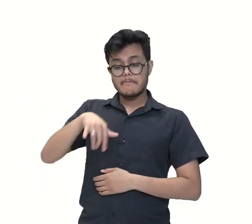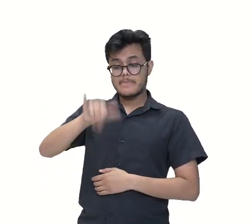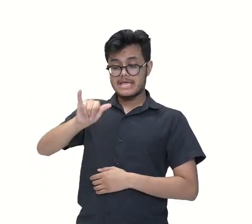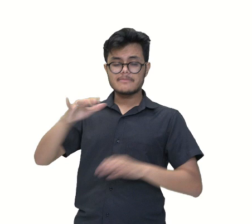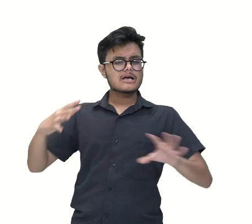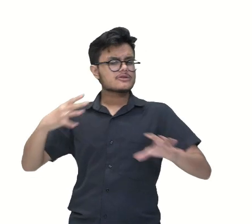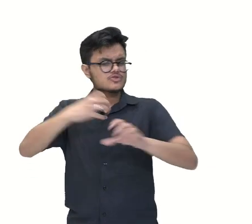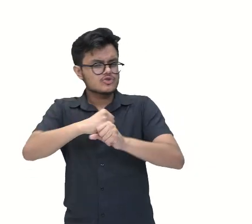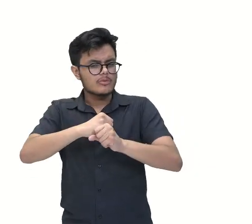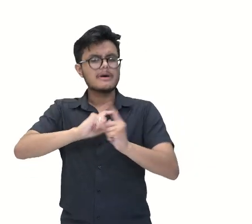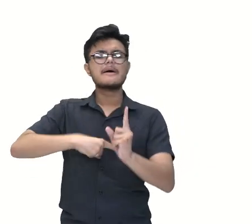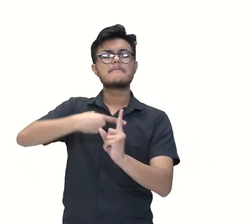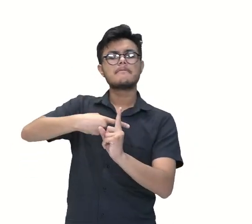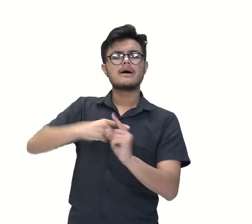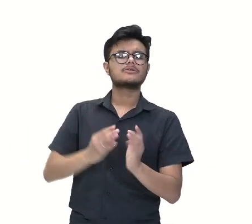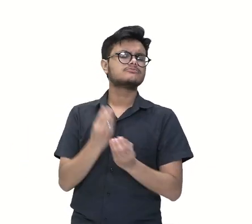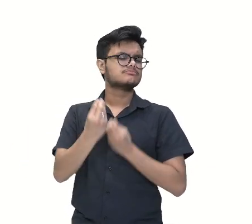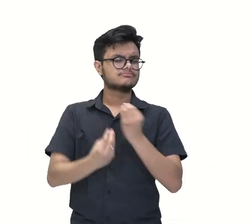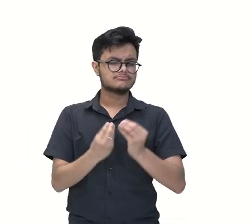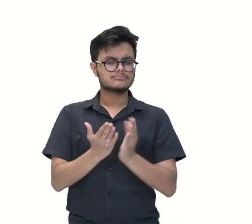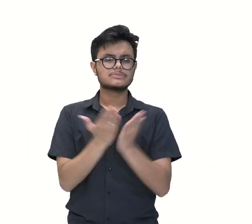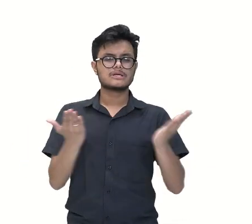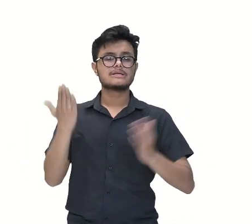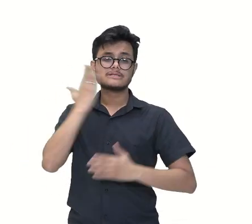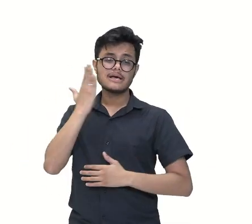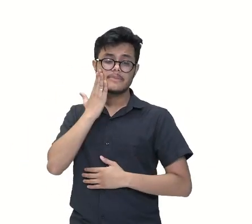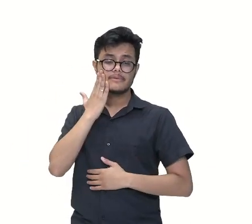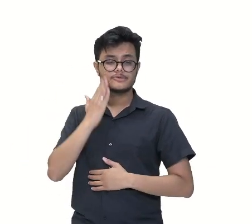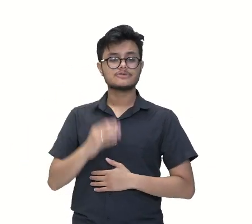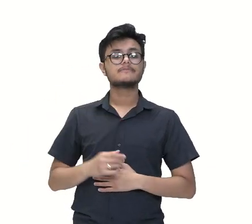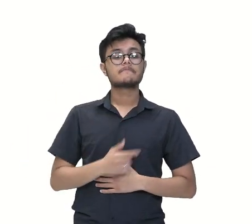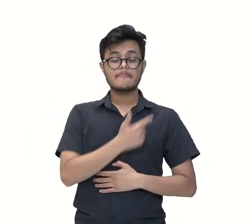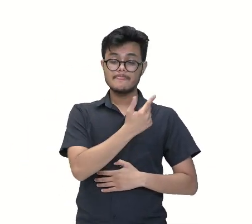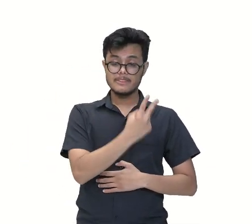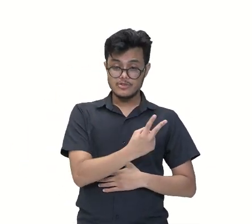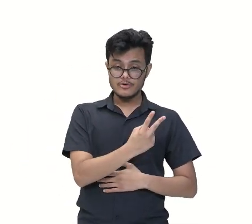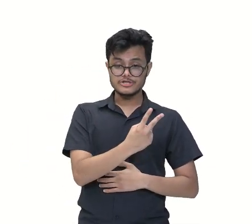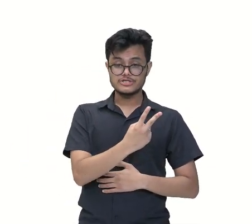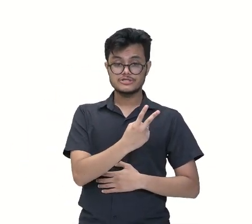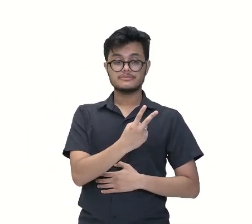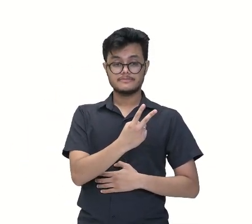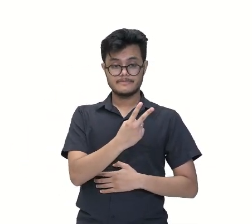YV, quanto vale XV, que nós acabamos de encontrar? 2.